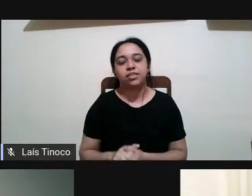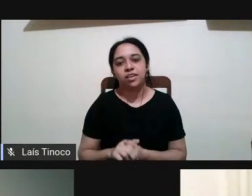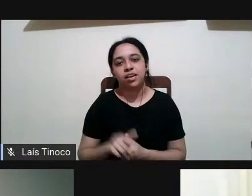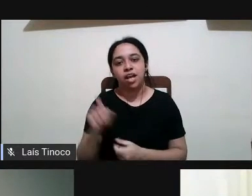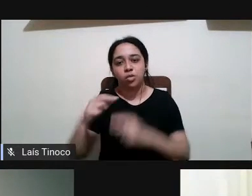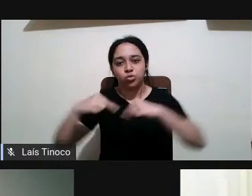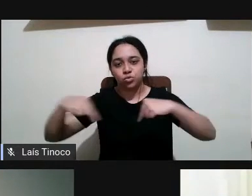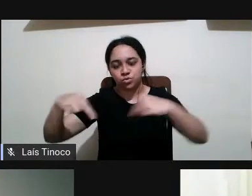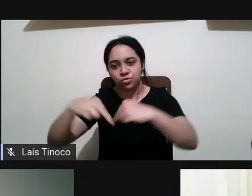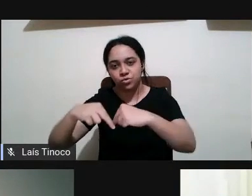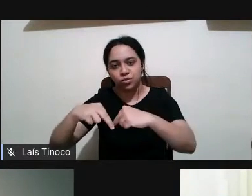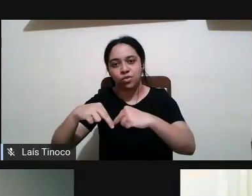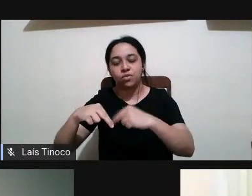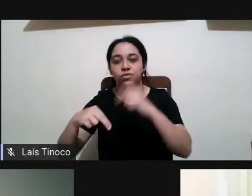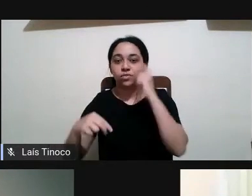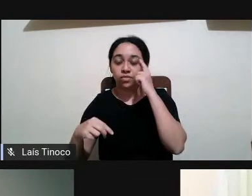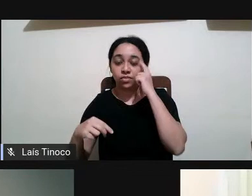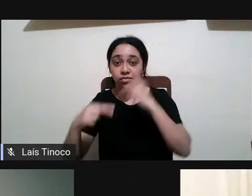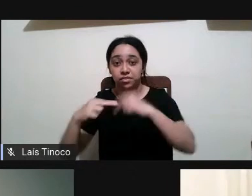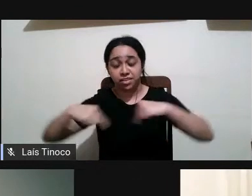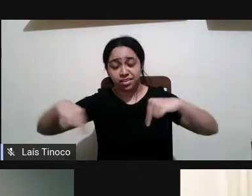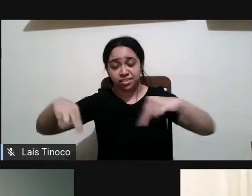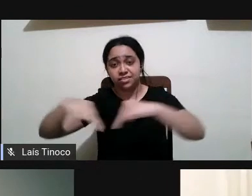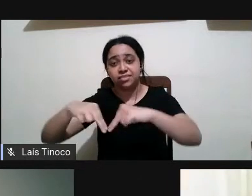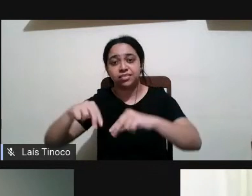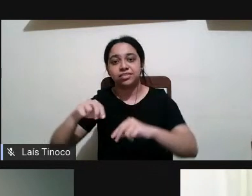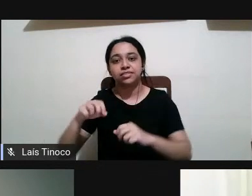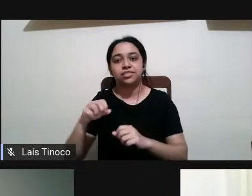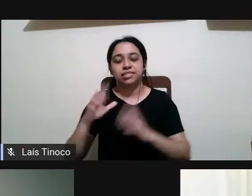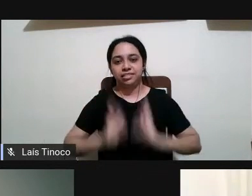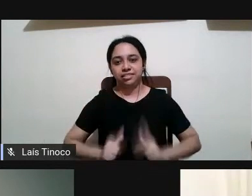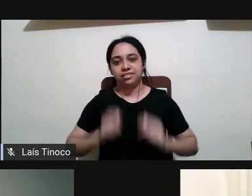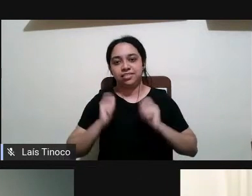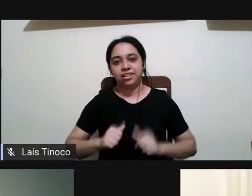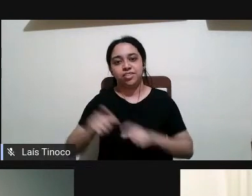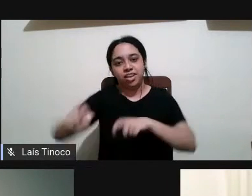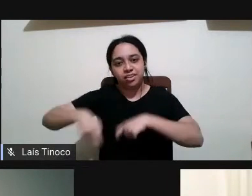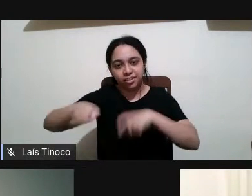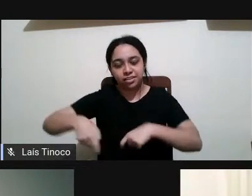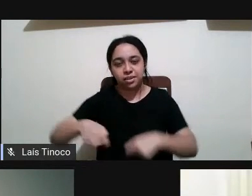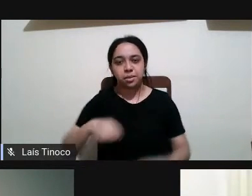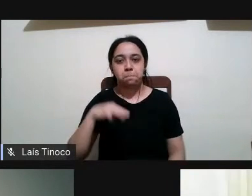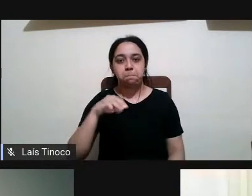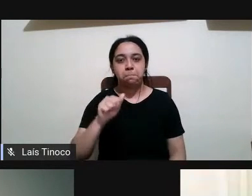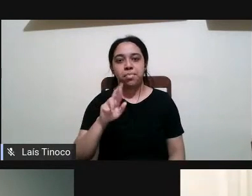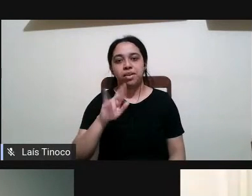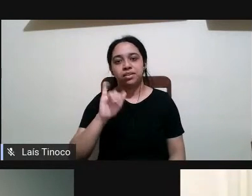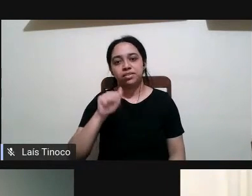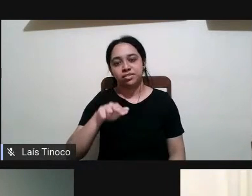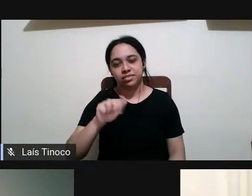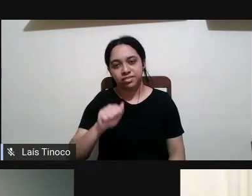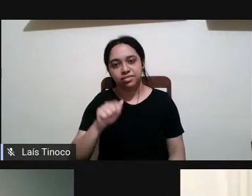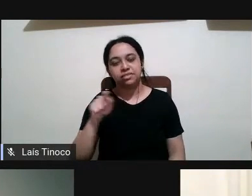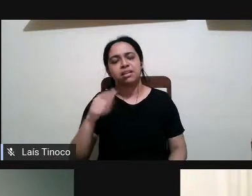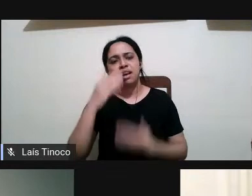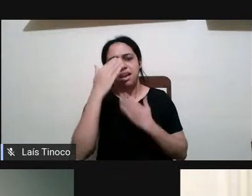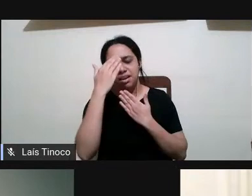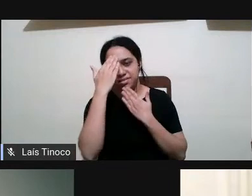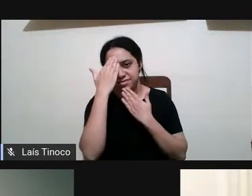Agrícola da Universidade Federal do Recôncavo da Bahia. Mariana Veiga, agradeço aos organizadores do